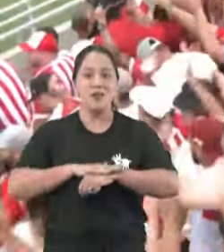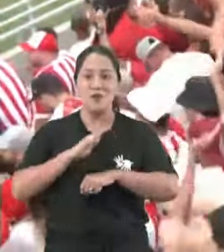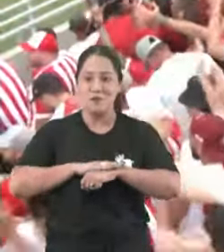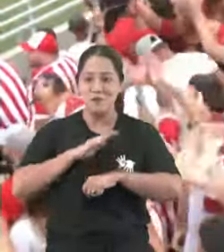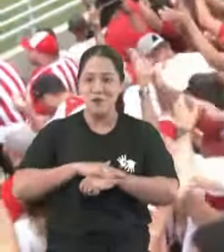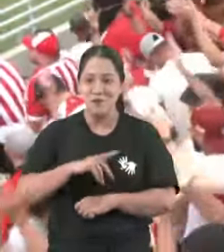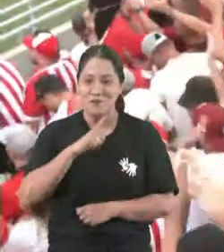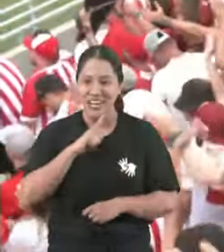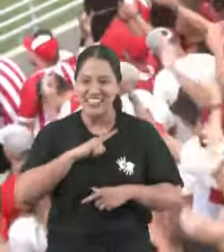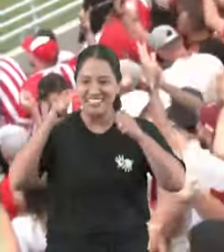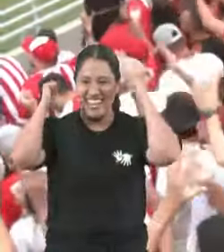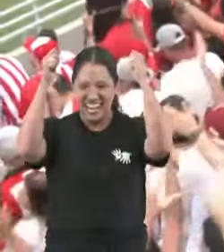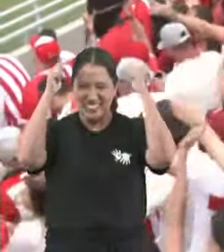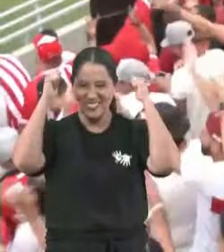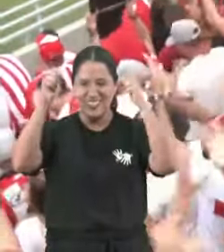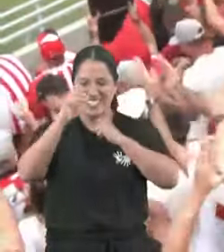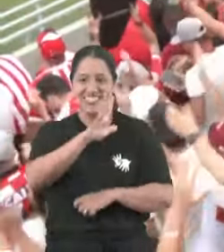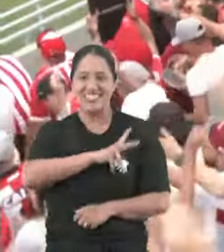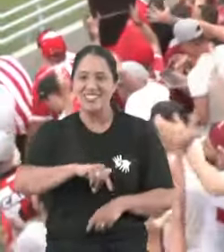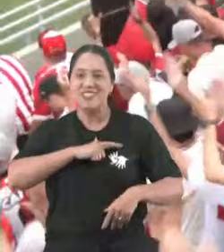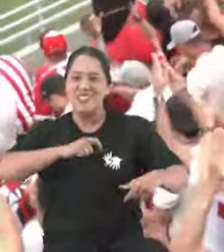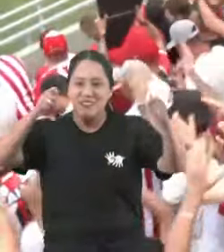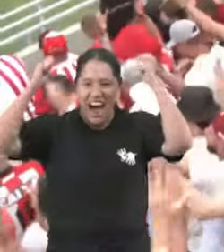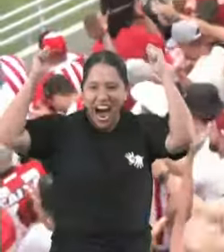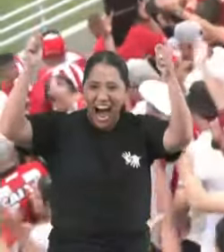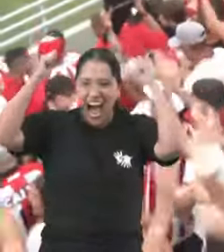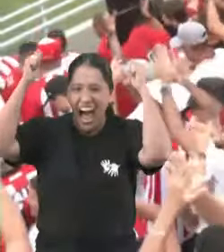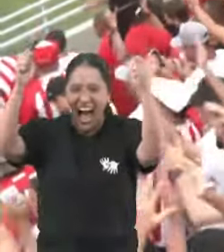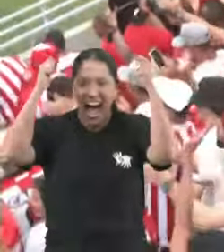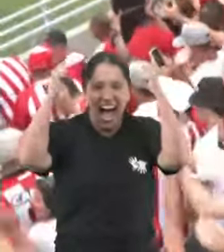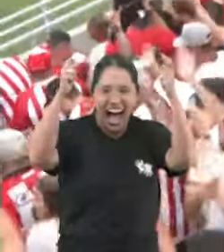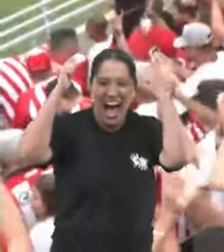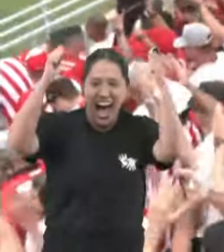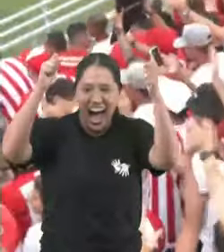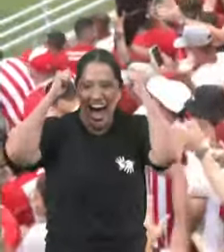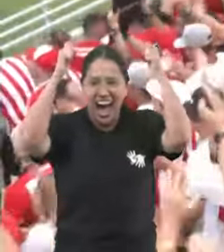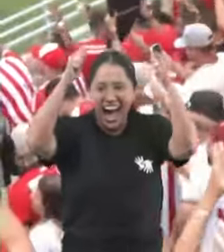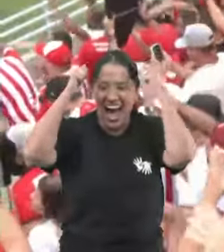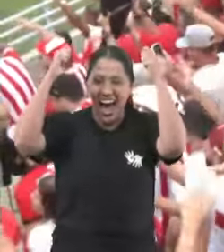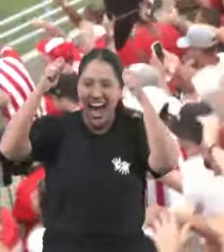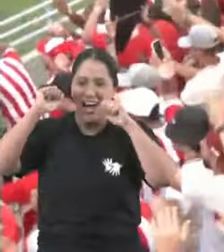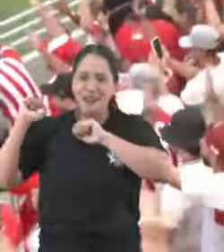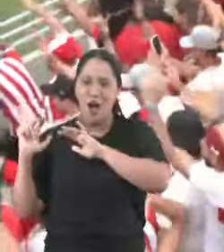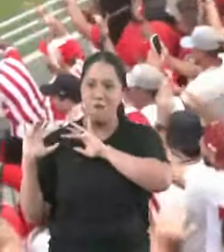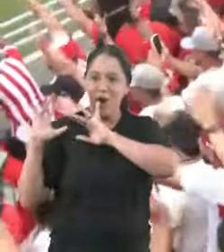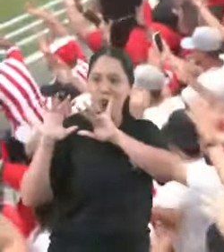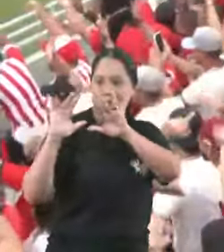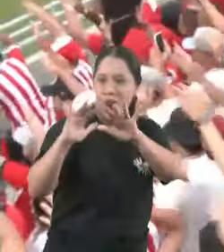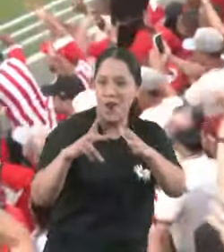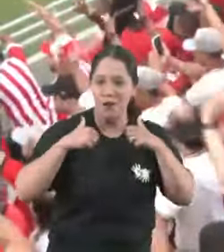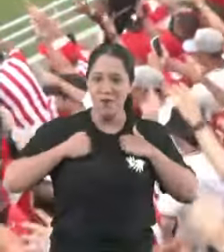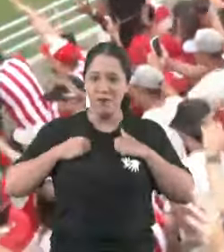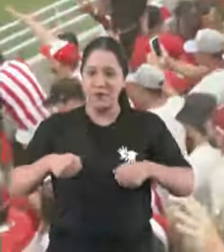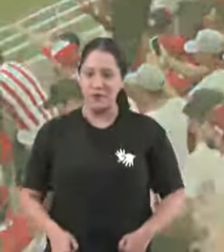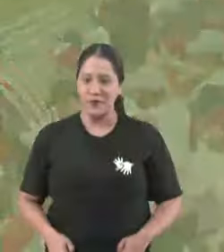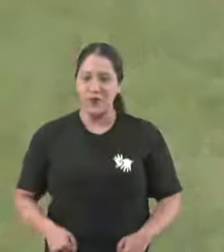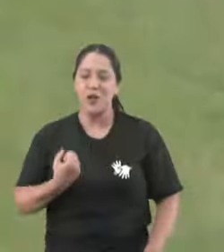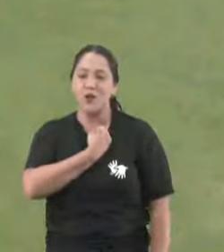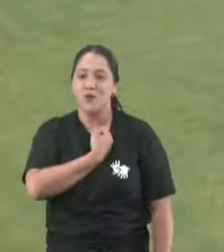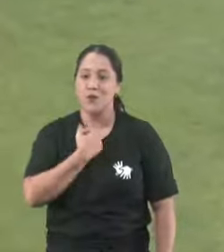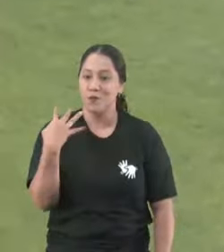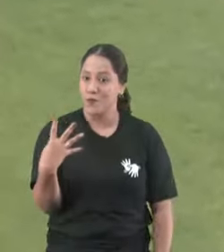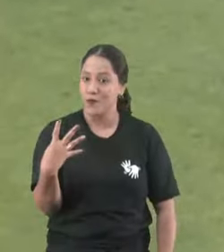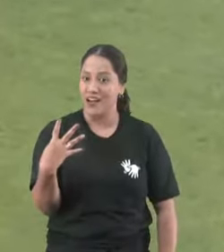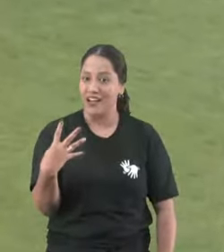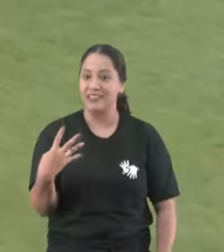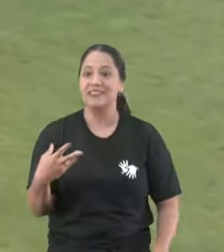temos a torcida do CRB vibrando porque o Galo entra em campo com seu uniforme 4, podemos assim dizer,